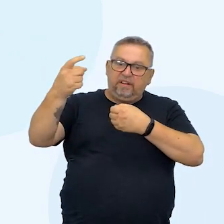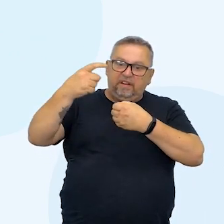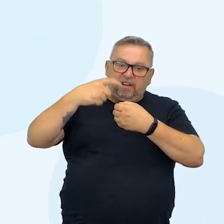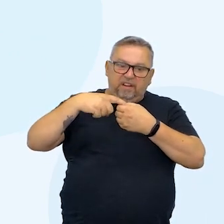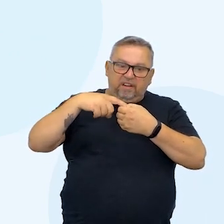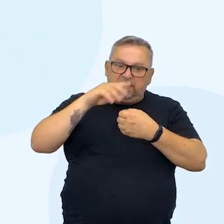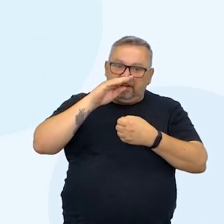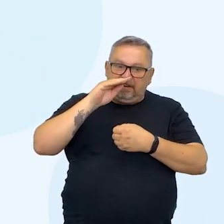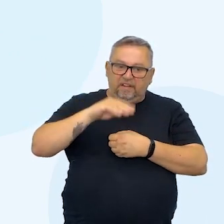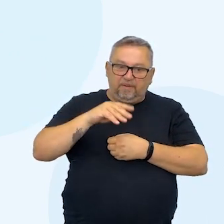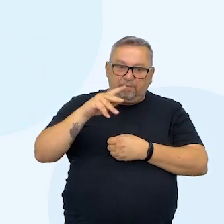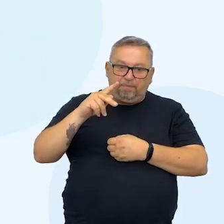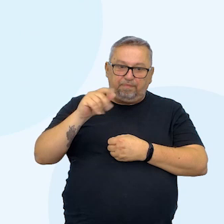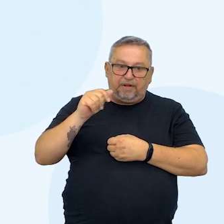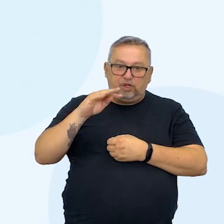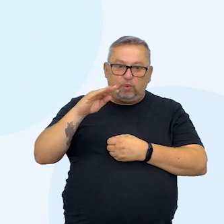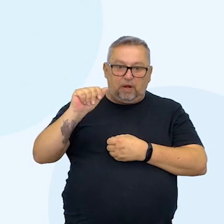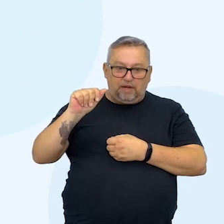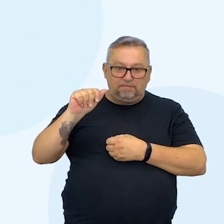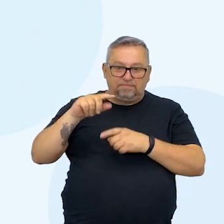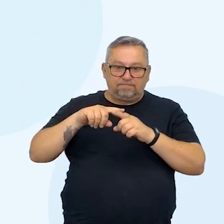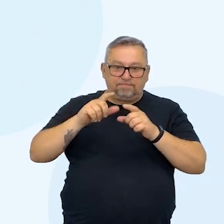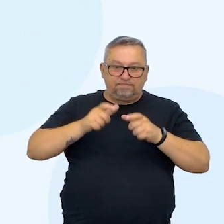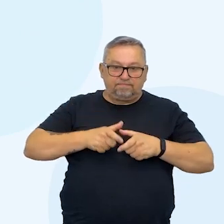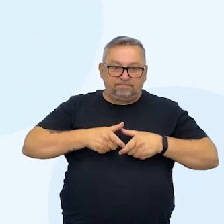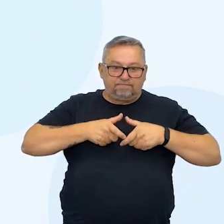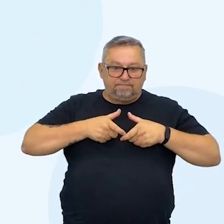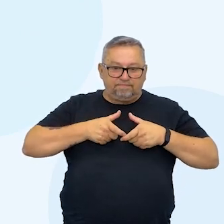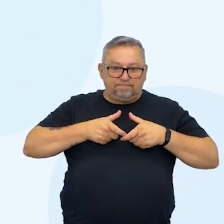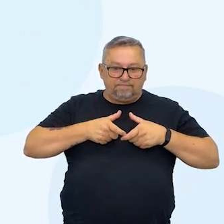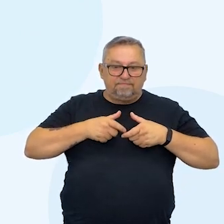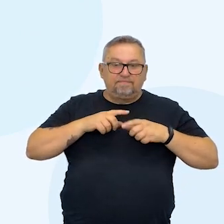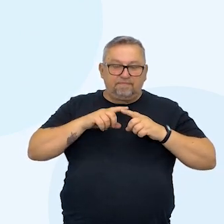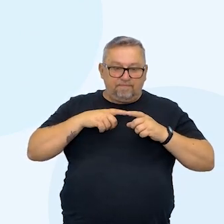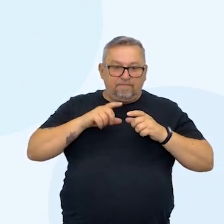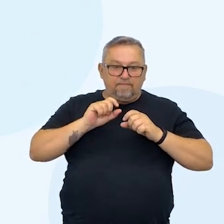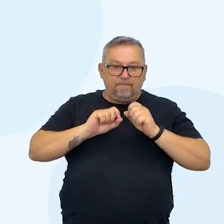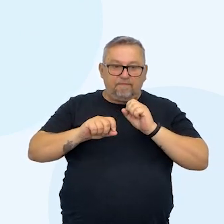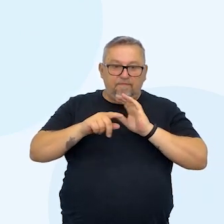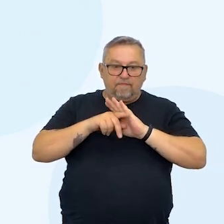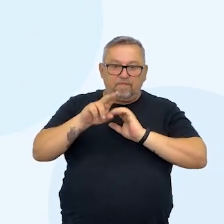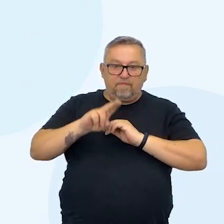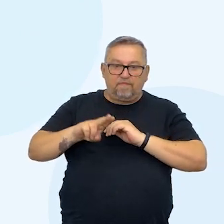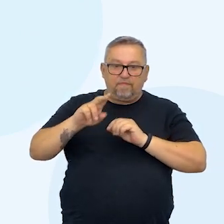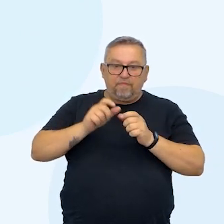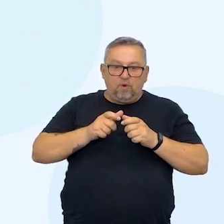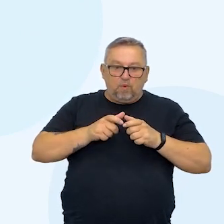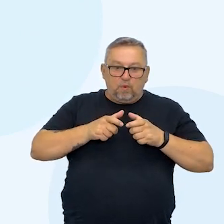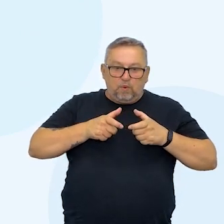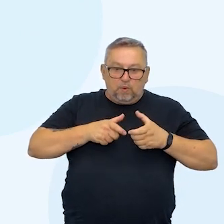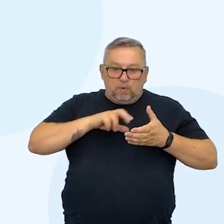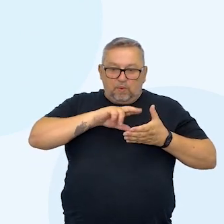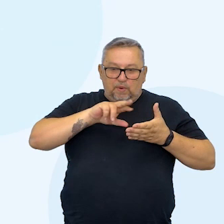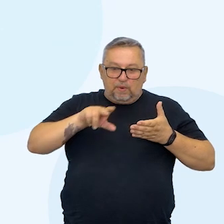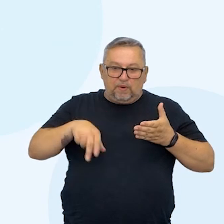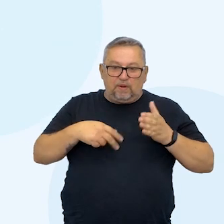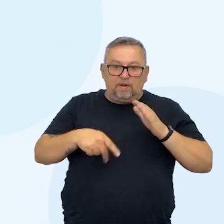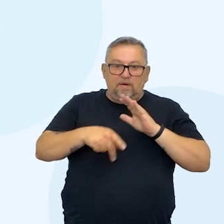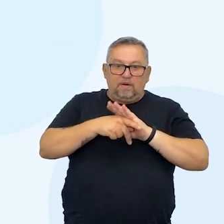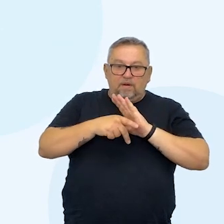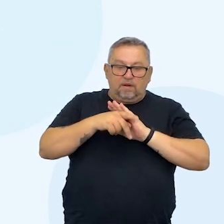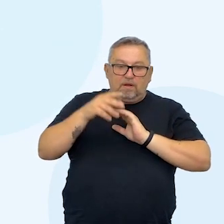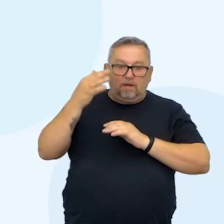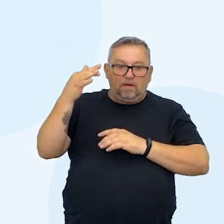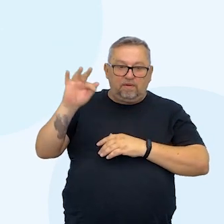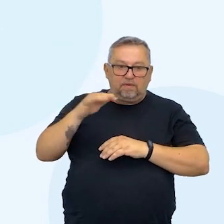frequentemente o filho pródigo desprezar o patois, patois é isso, né? A palavra que designa diversos dialetos regionais da